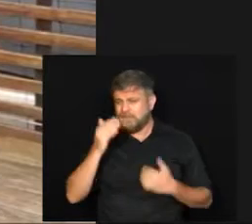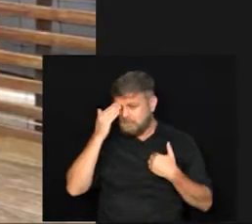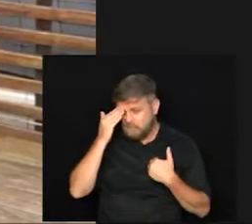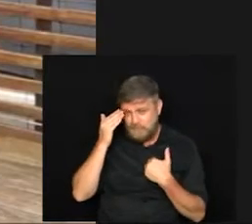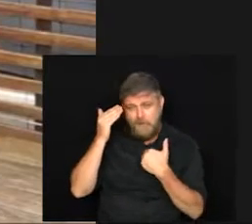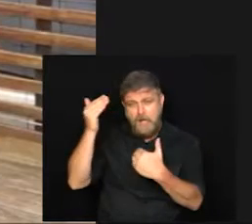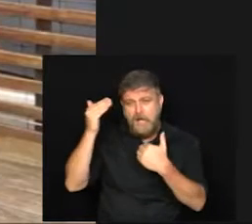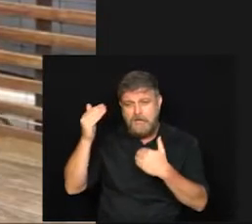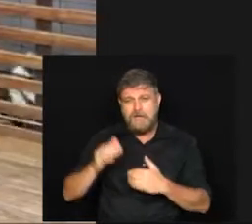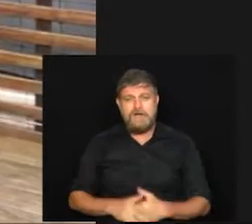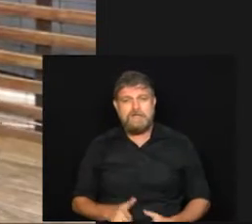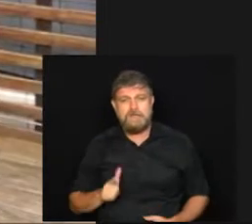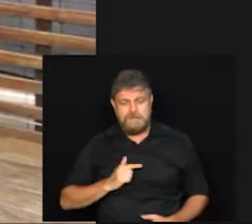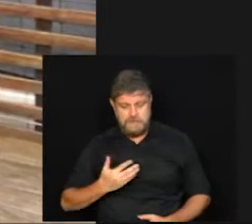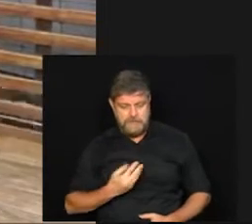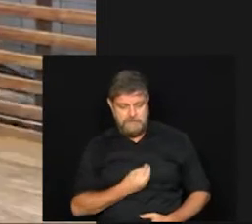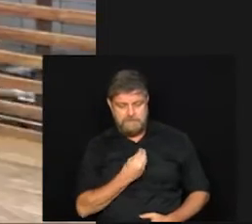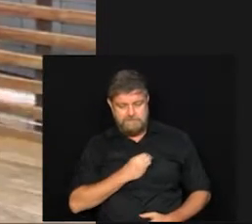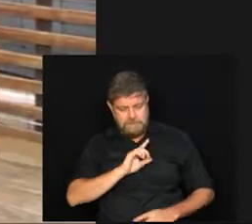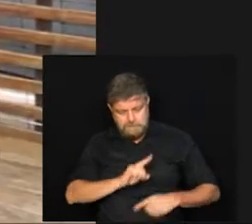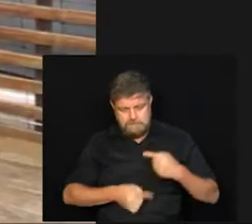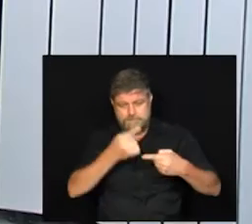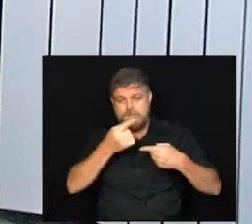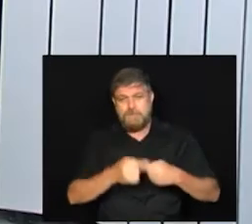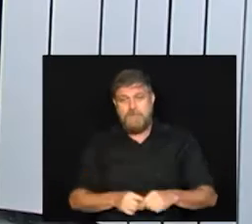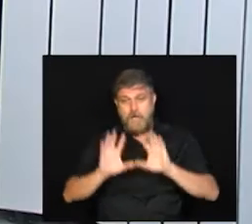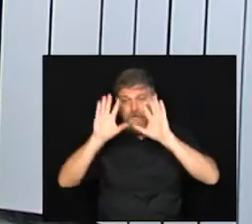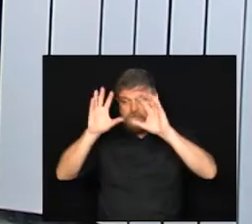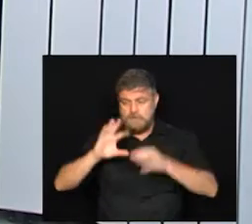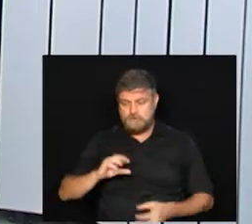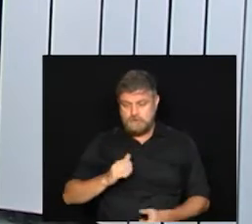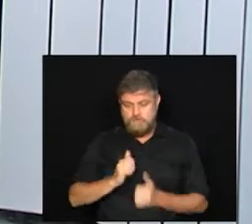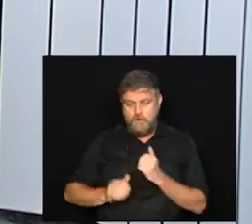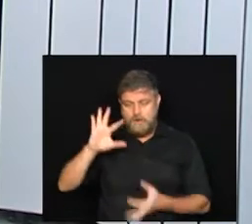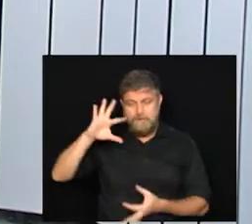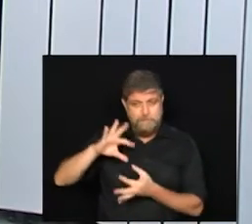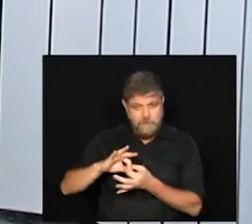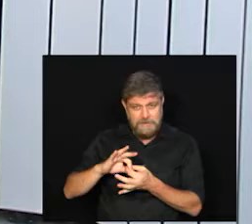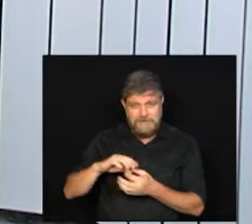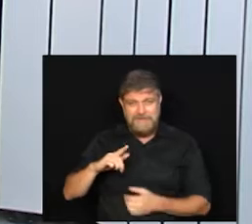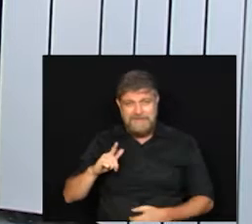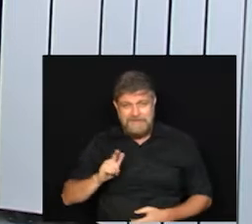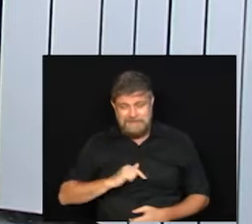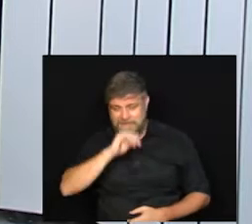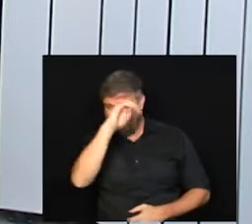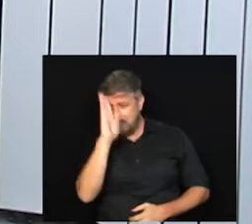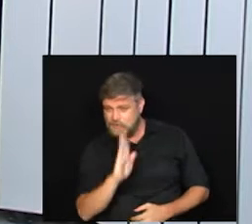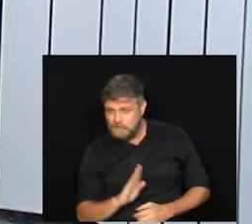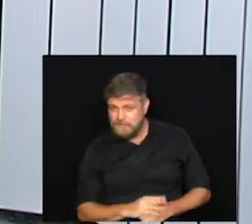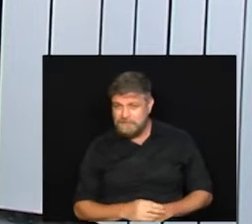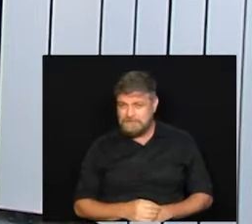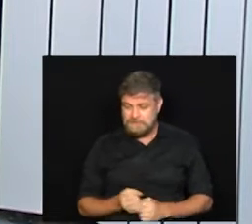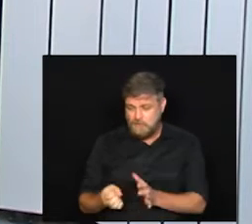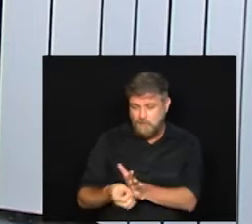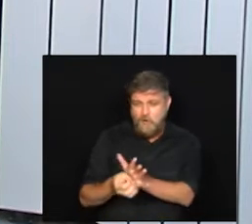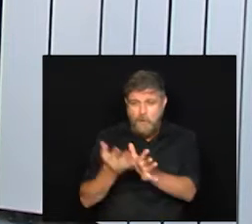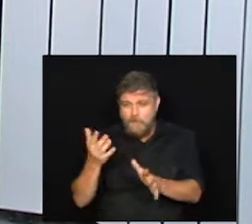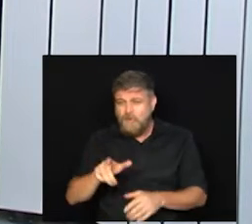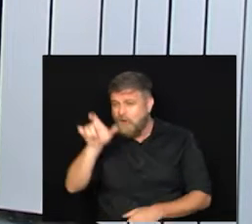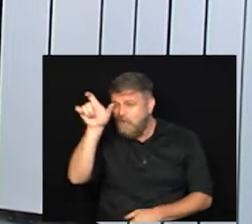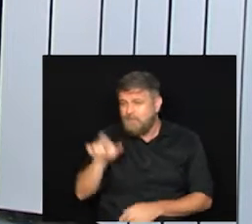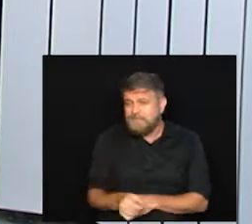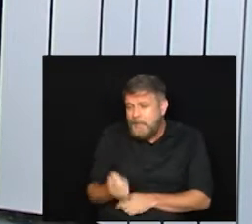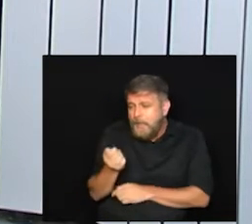tudo que o futevôlei tem me proporcionado. Tem muitos atletas que vivem de futevôlei no Brasil, ou a gente pode dizer que você é um